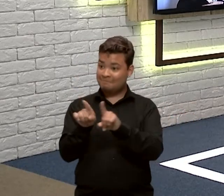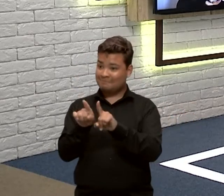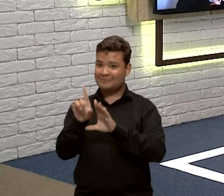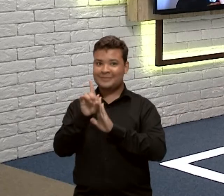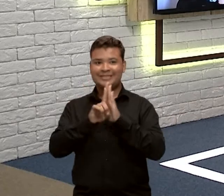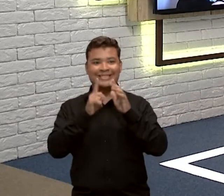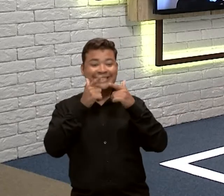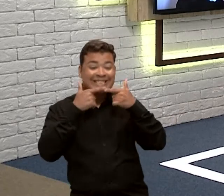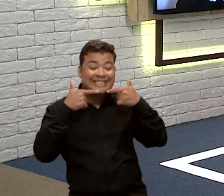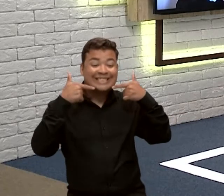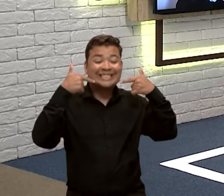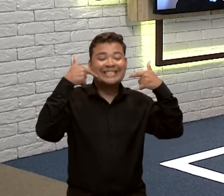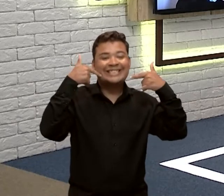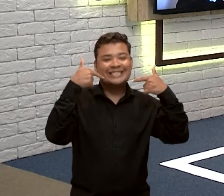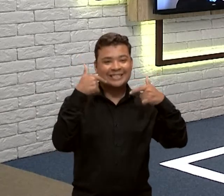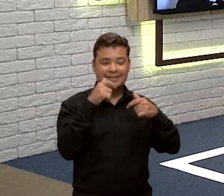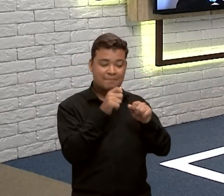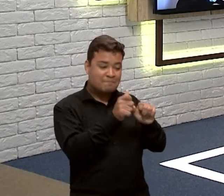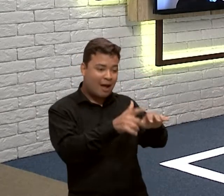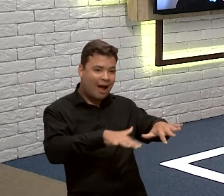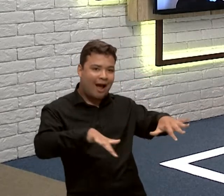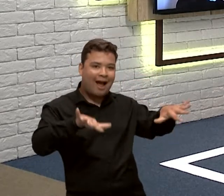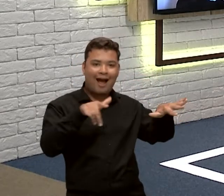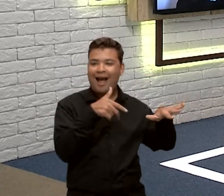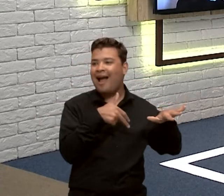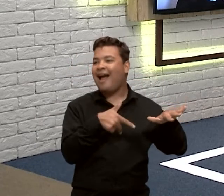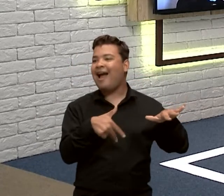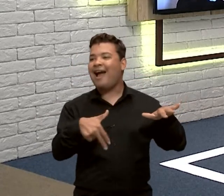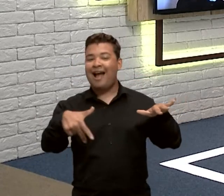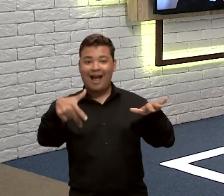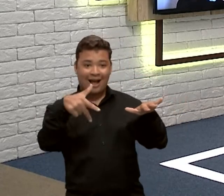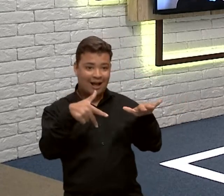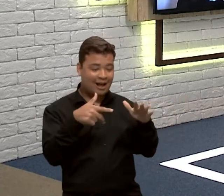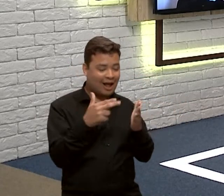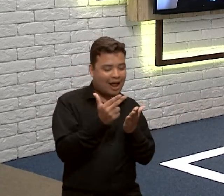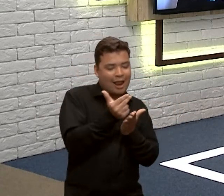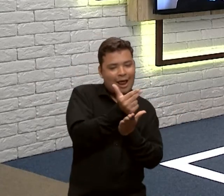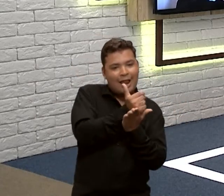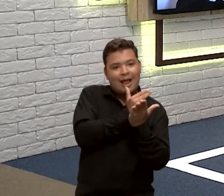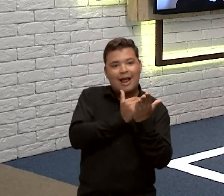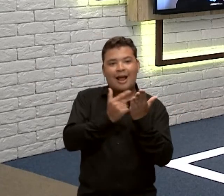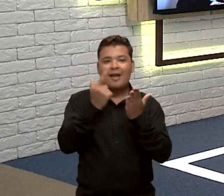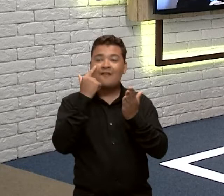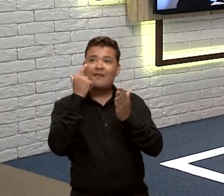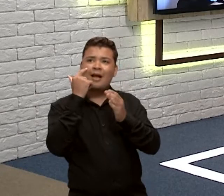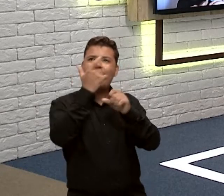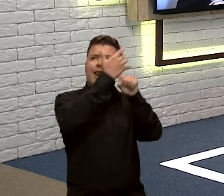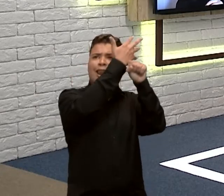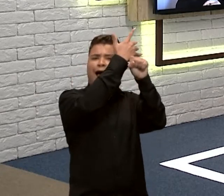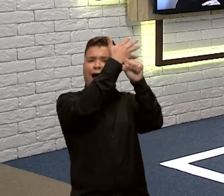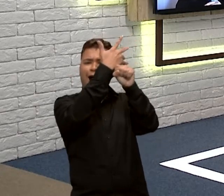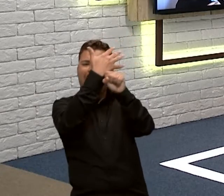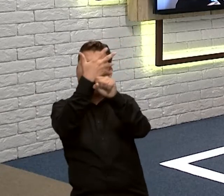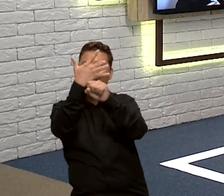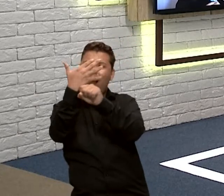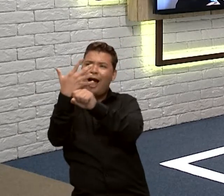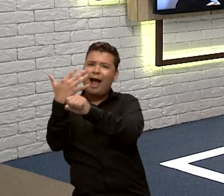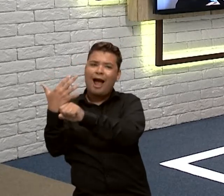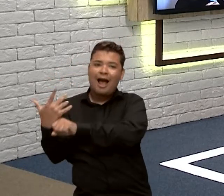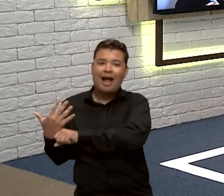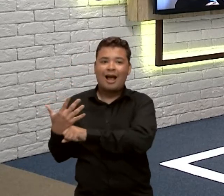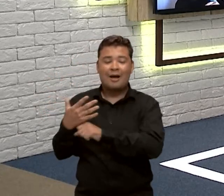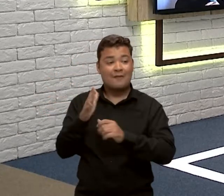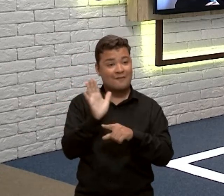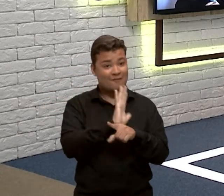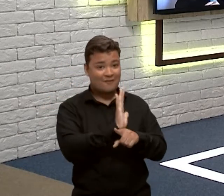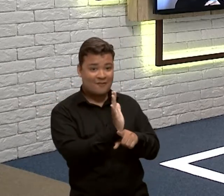sorrir, correr na beira do mar, ter lápis de colorir, ver uma estrela cadente, filme que tenha robô, ganhar um